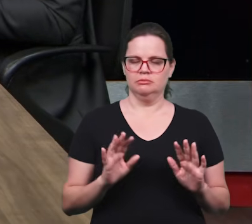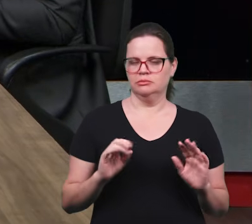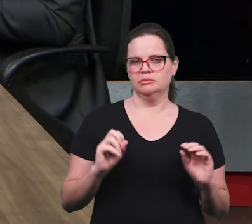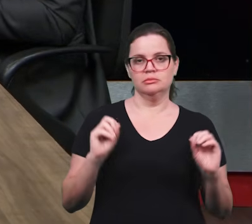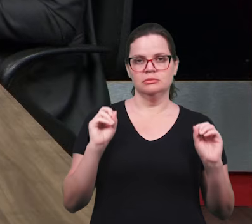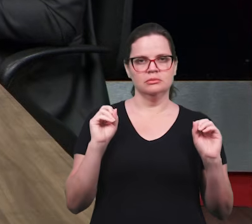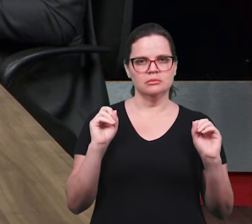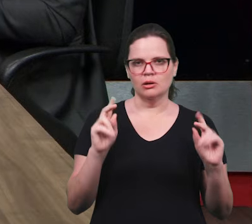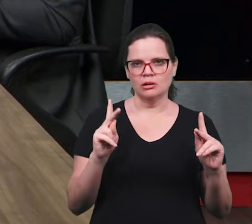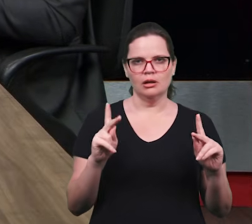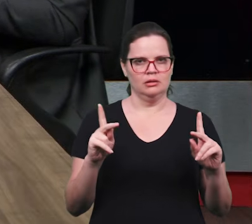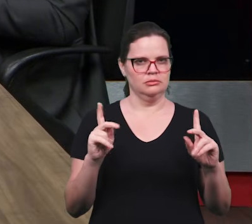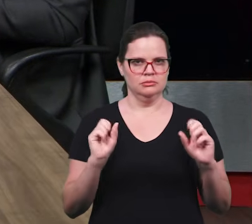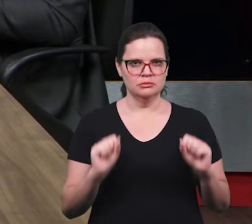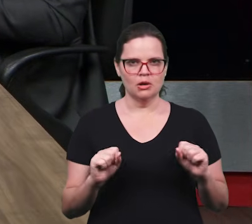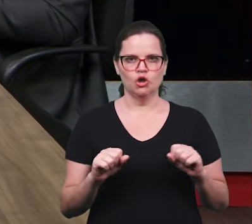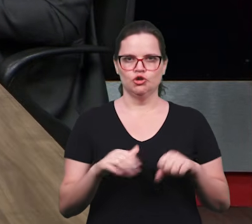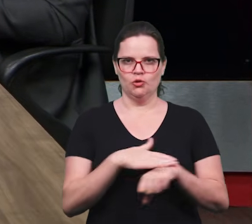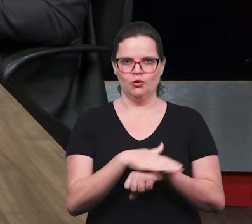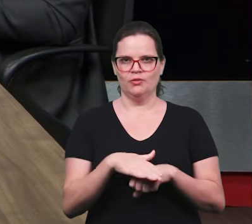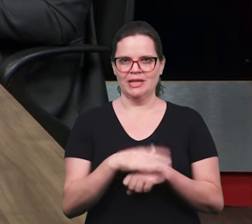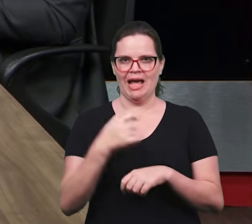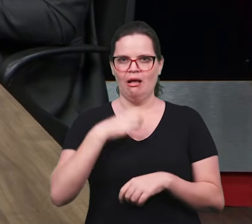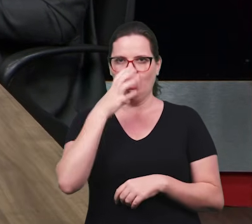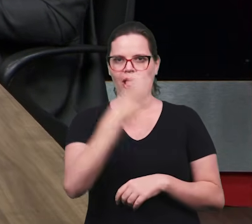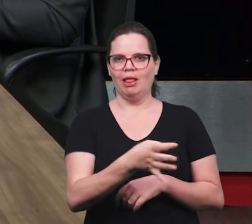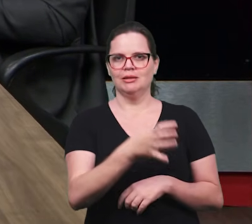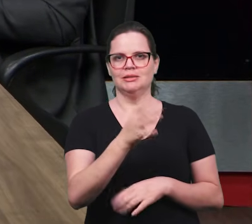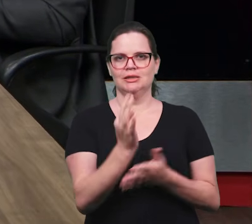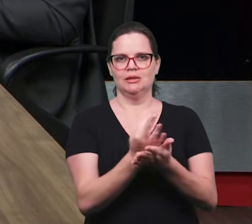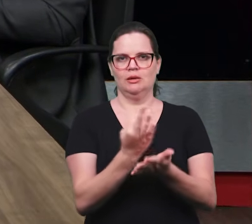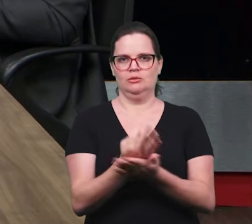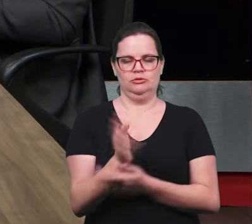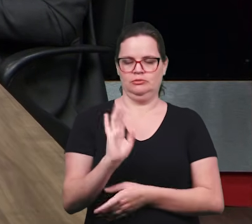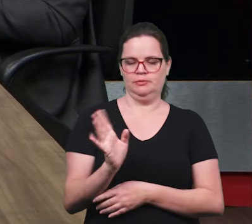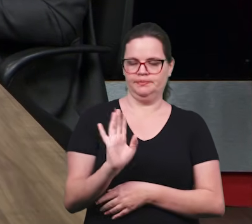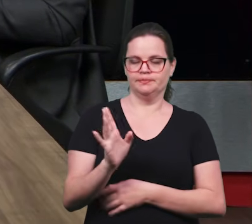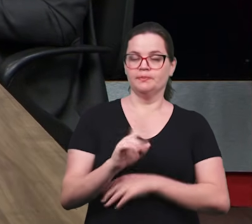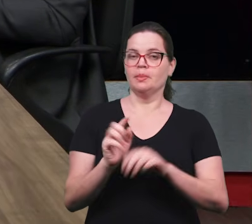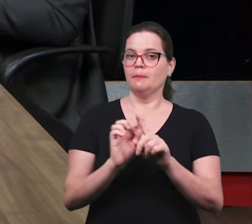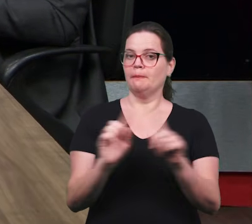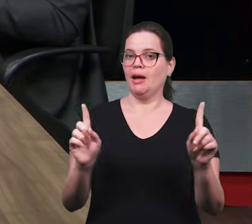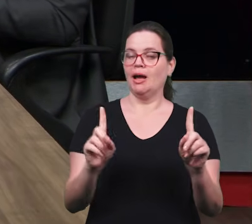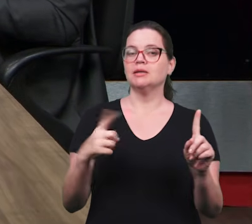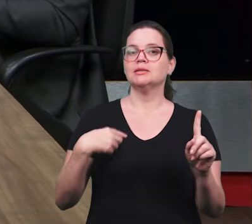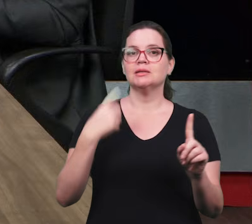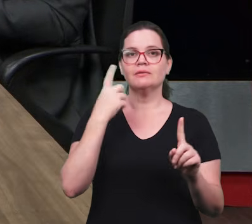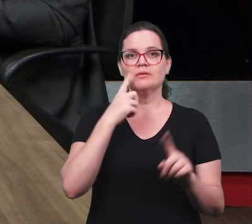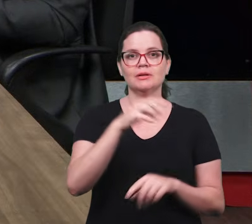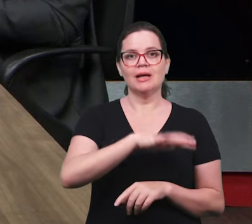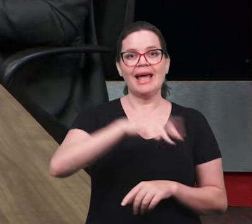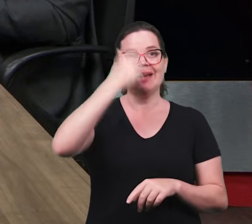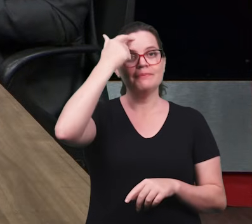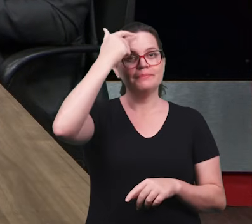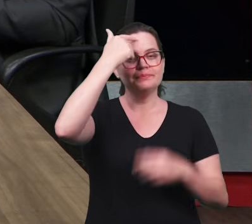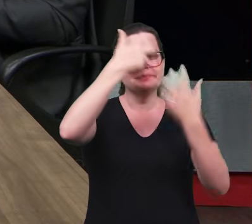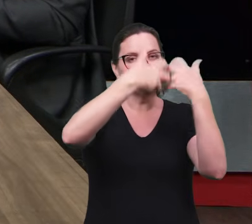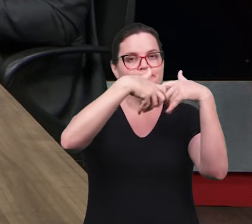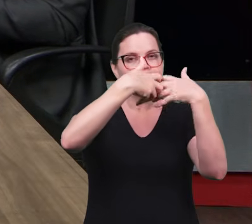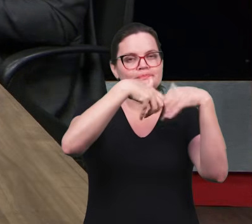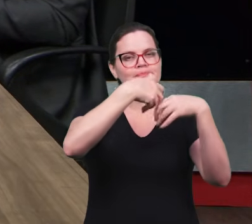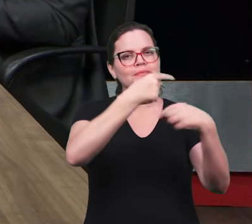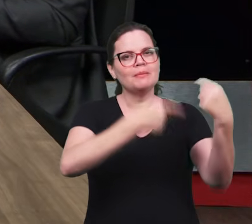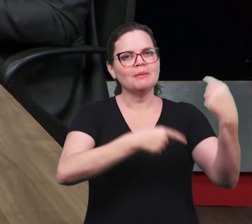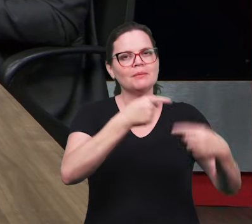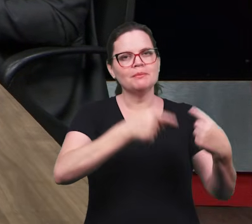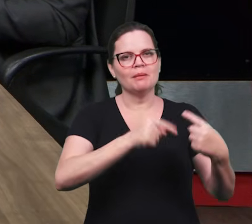Nós não estamos aqui condenando a teologia de forma alguma, mas esse campo das ideias não vai levar o homem a uma